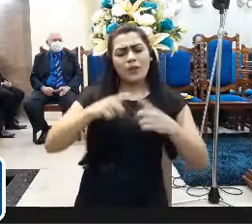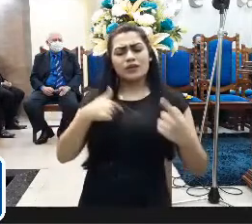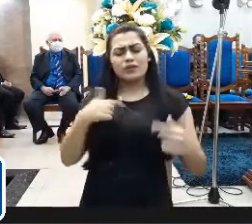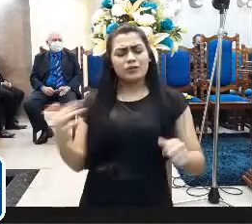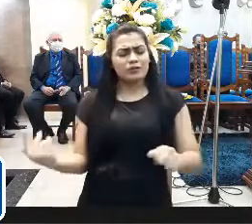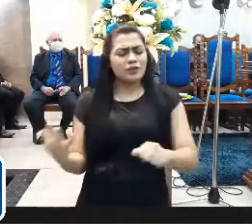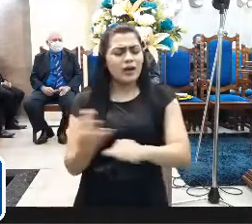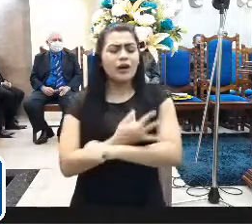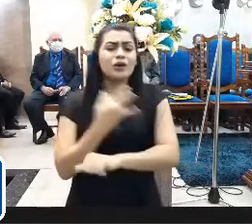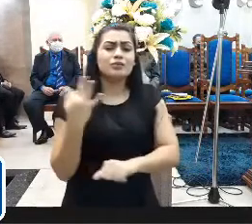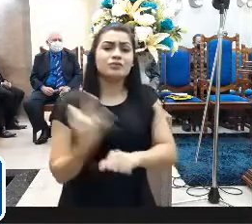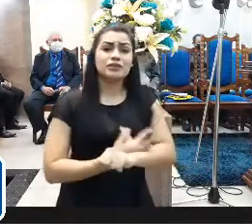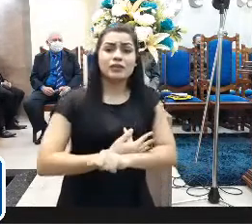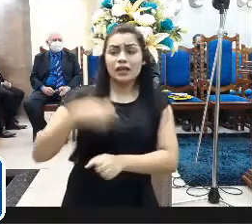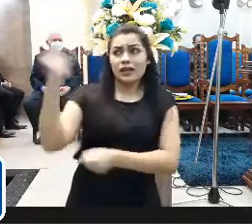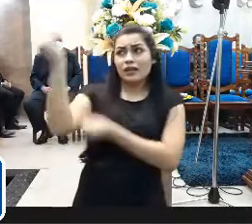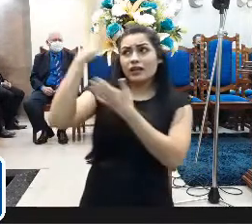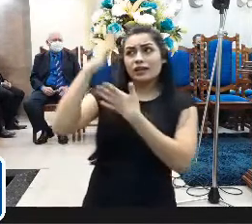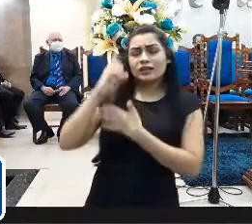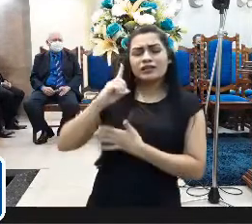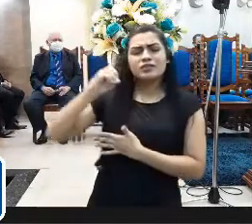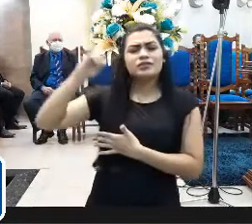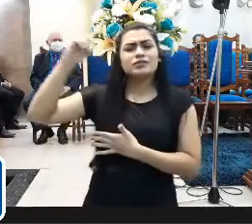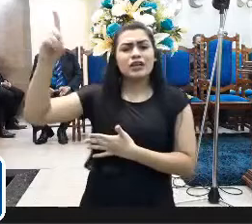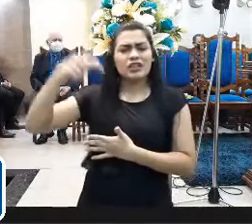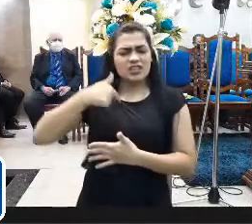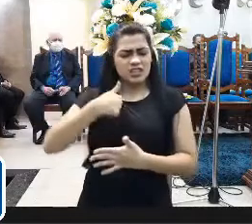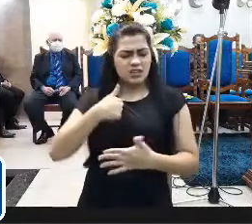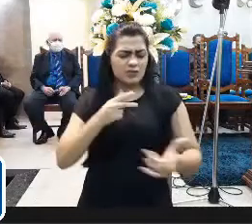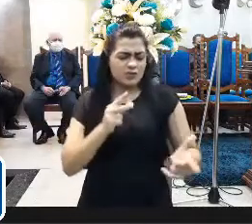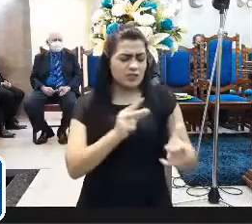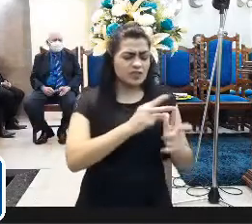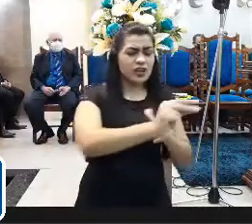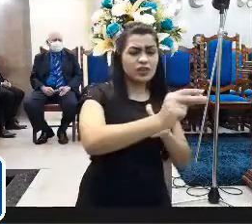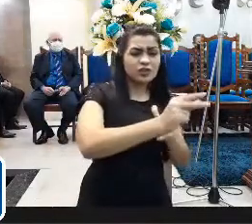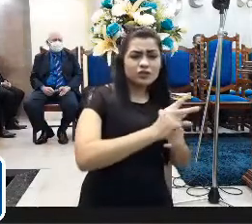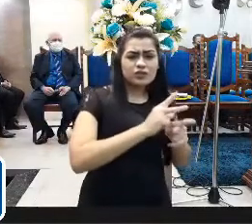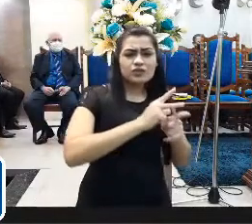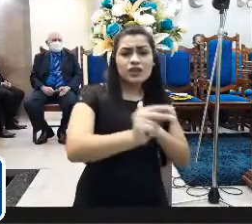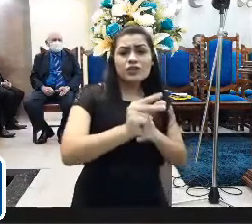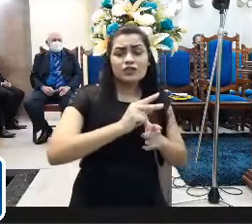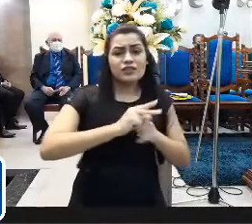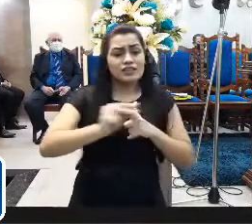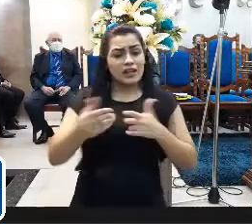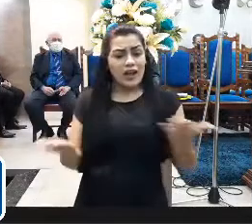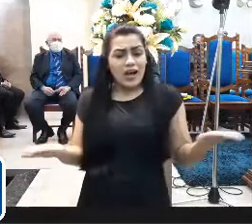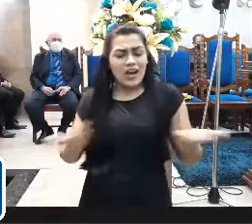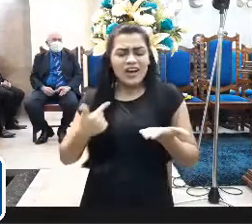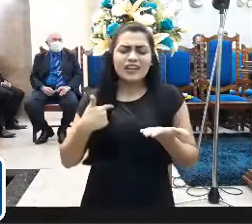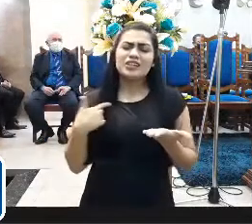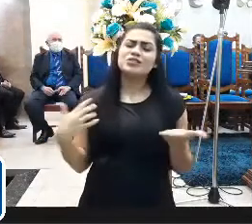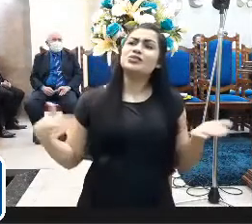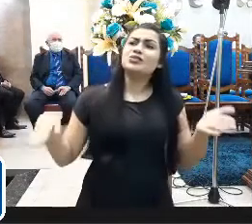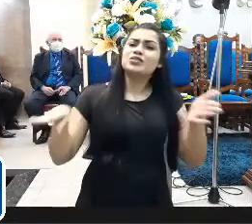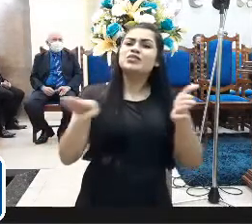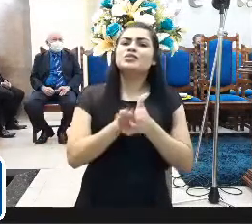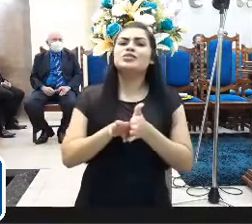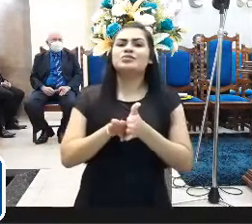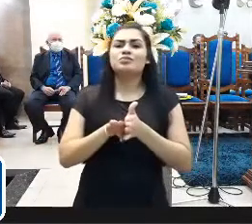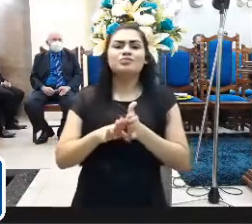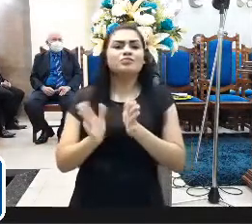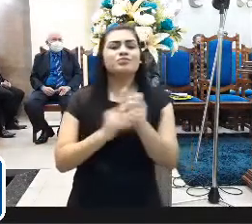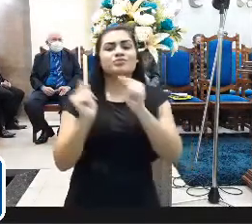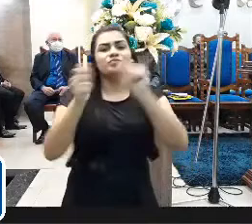firme, o Senhor me deu graça, e eu fui vencendo, e cheguei, aleluia, cheguei,